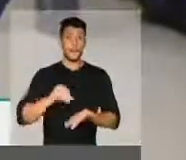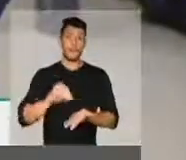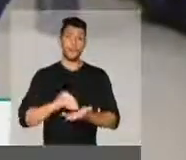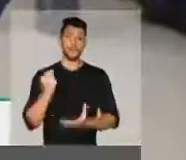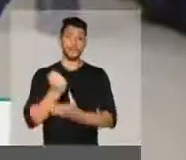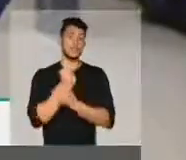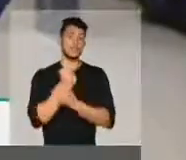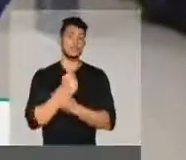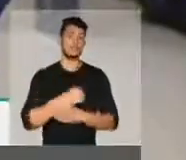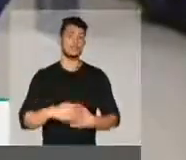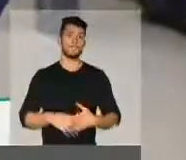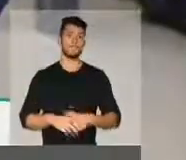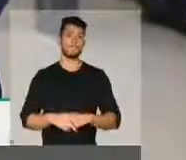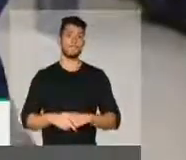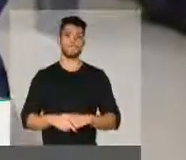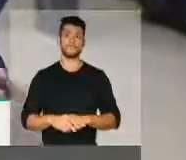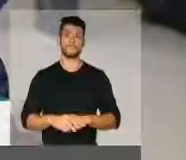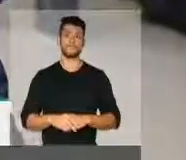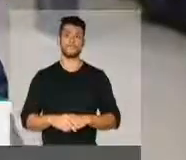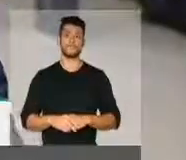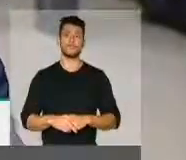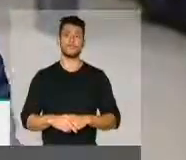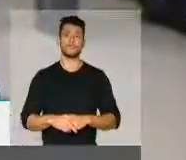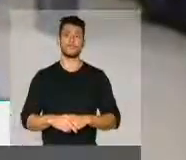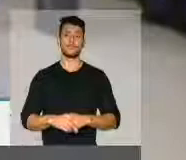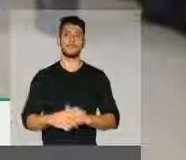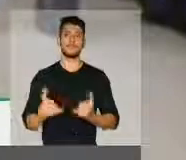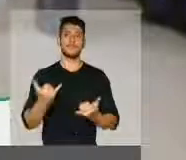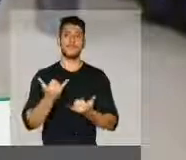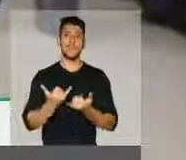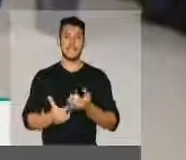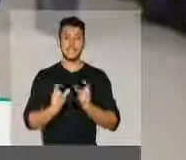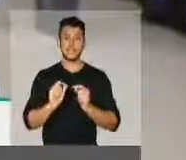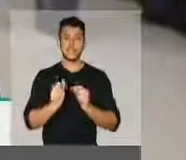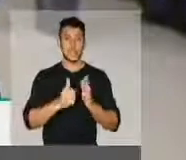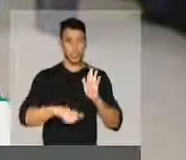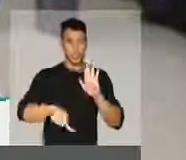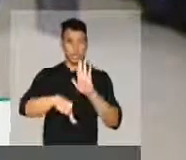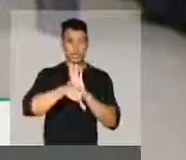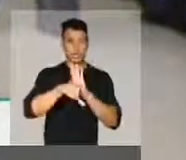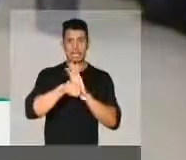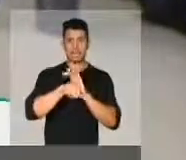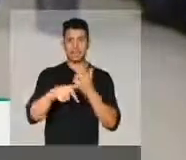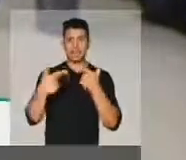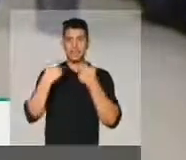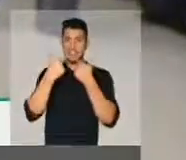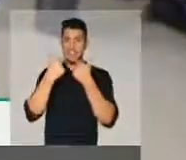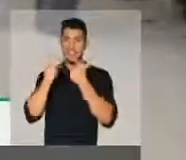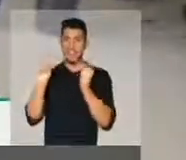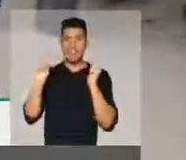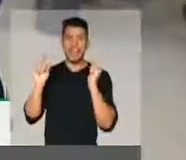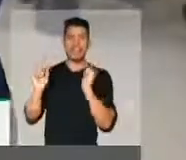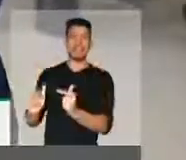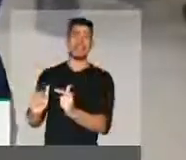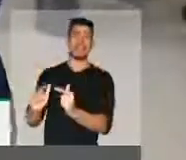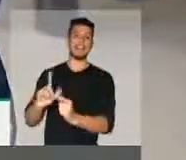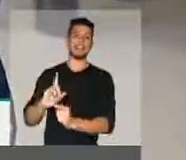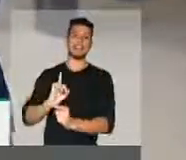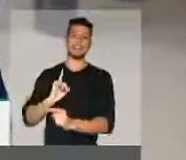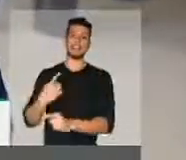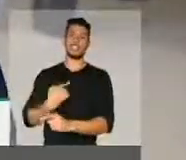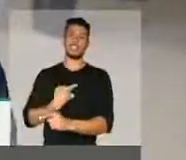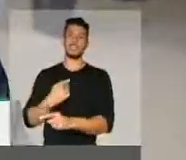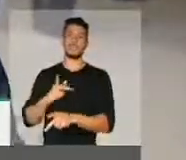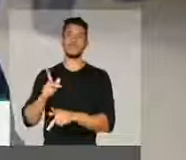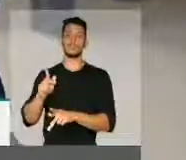segurança. Perfeito. O deboche do crime em relação ao cidadão que trabalha, o deboche